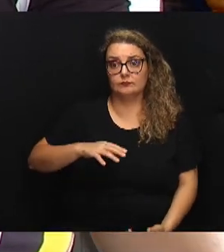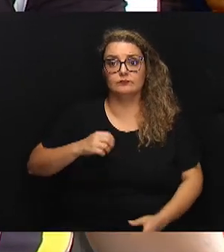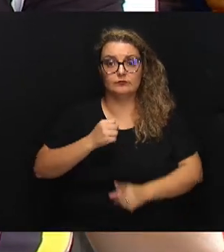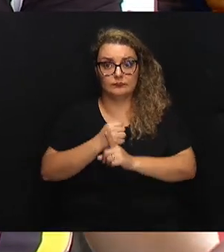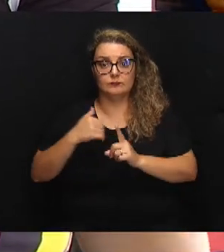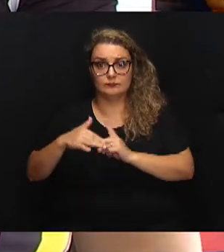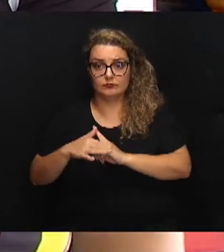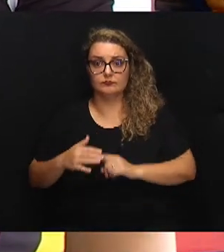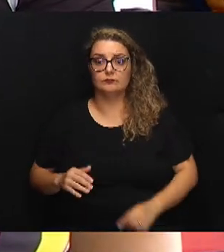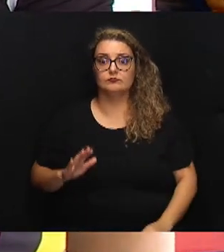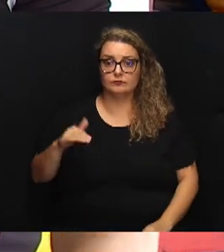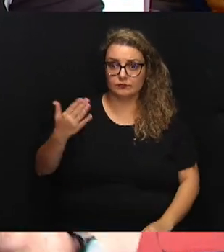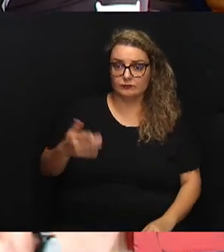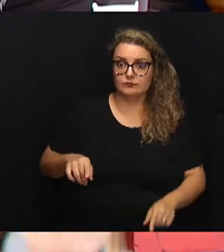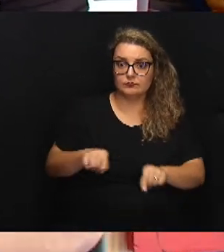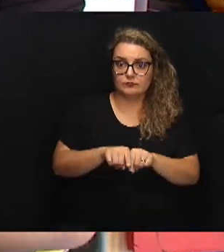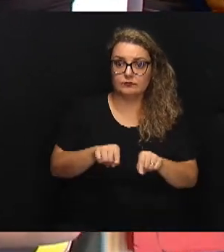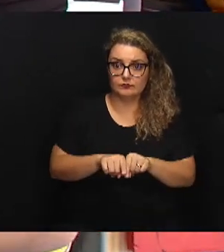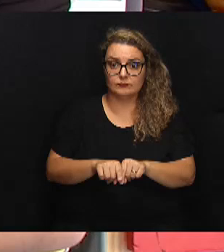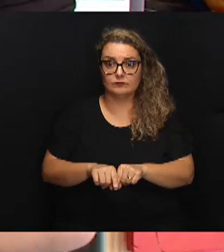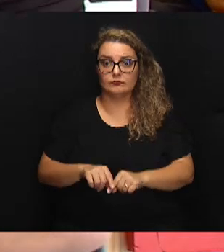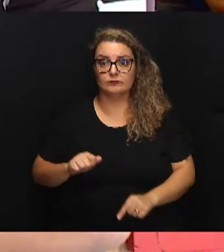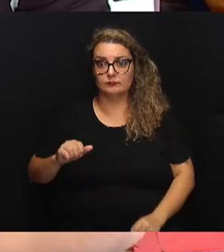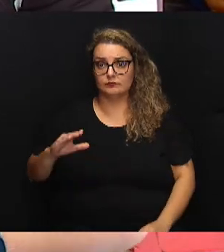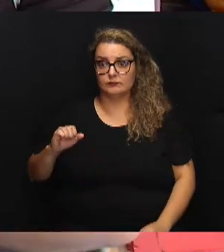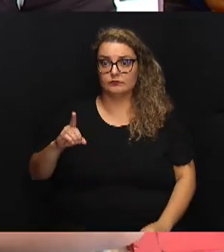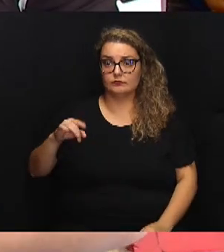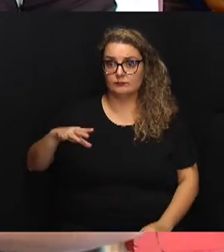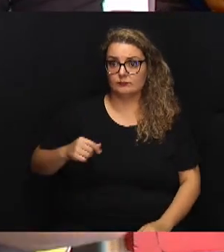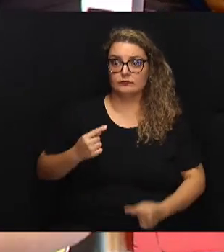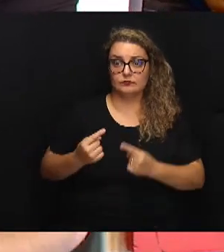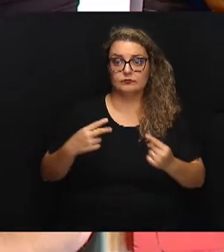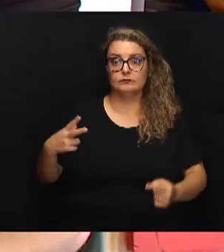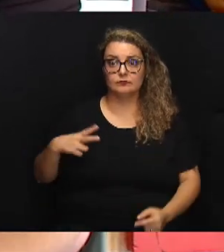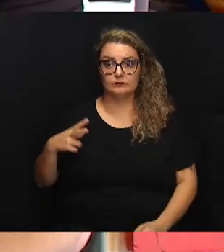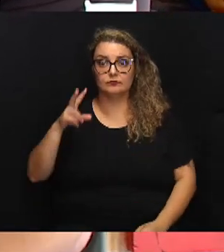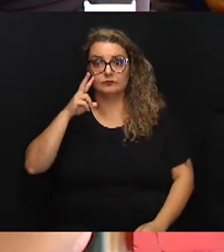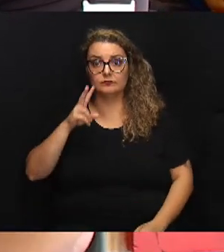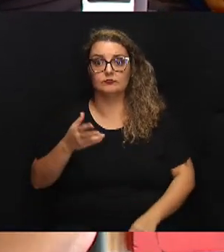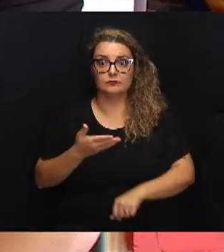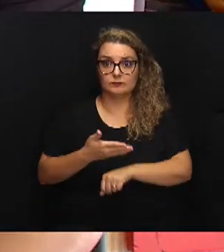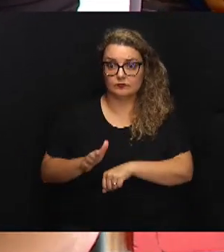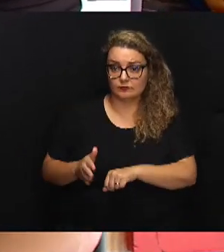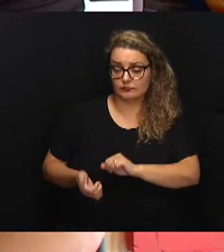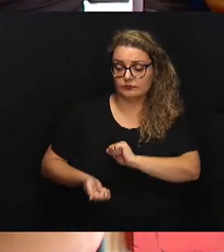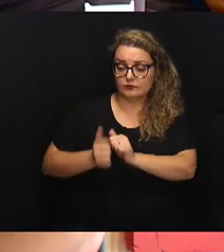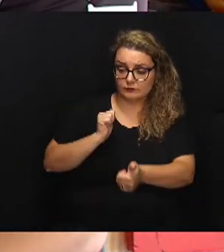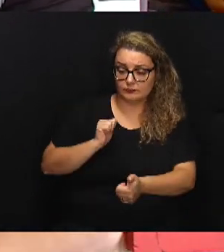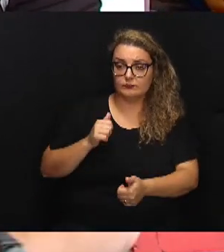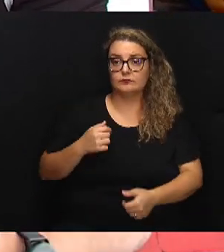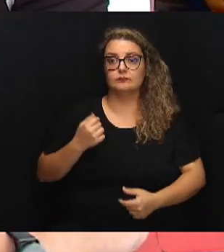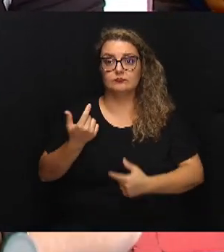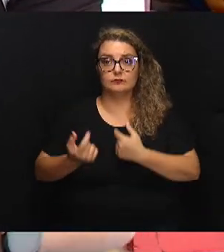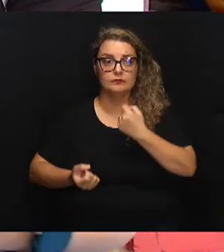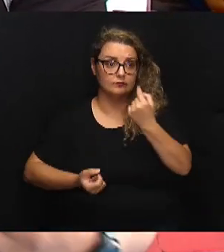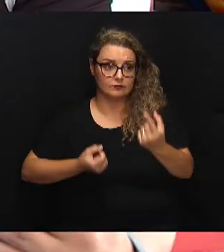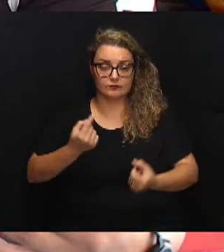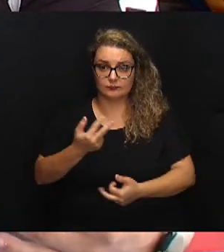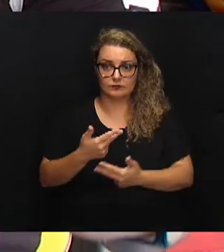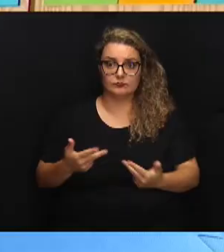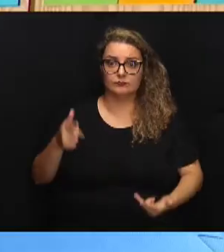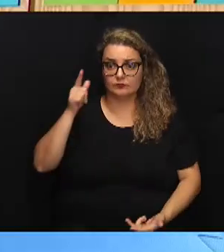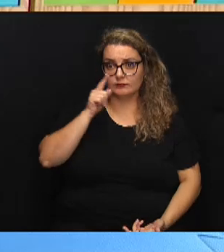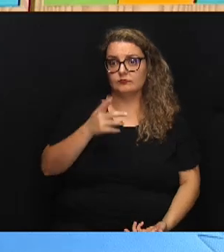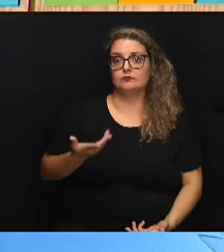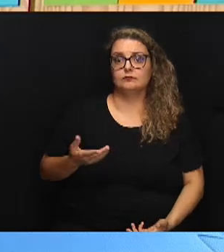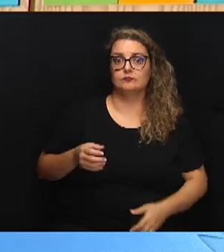mas fora também, na academia. Cada aluno tem uma particularidade e vê o esporte para conseguir algo. Então, eu dou aula